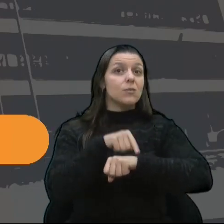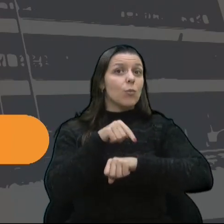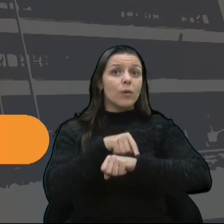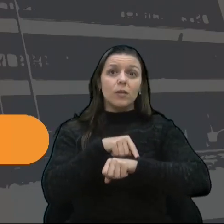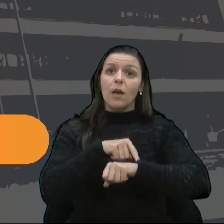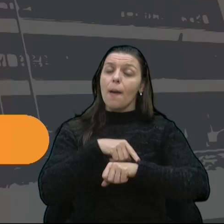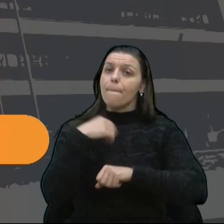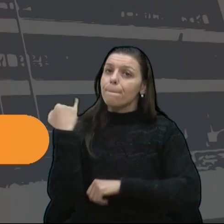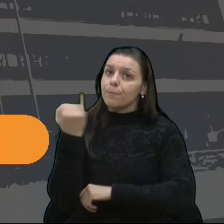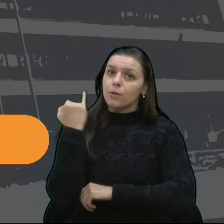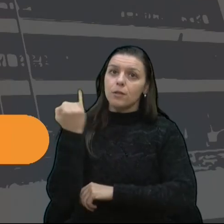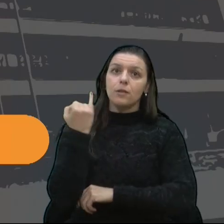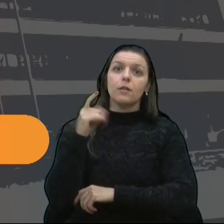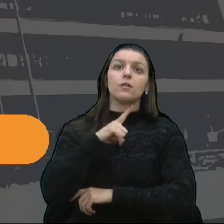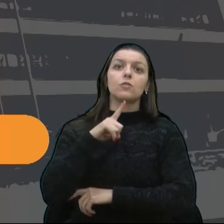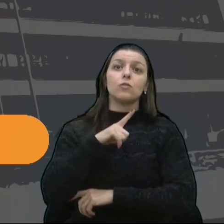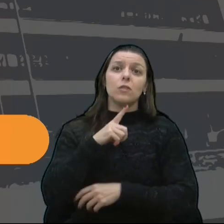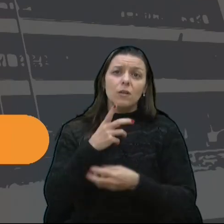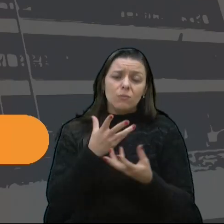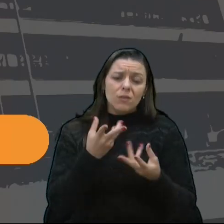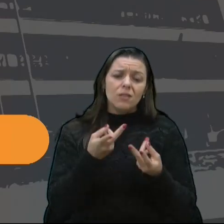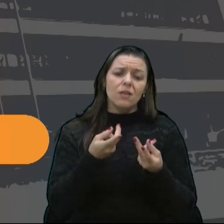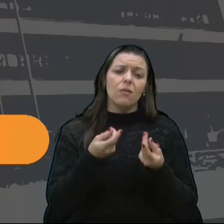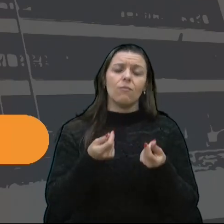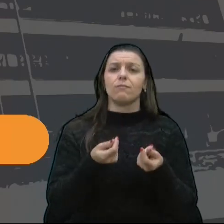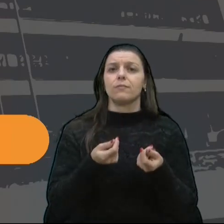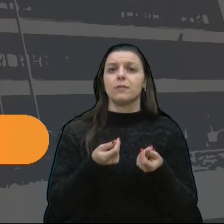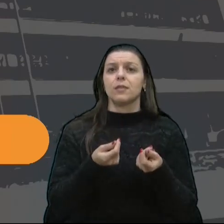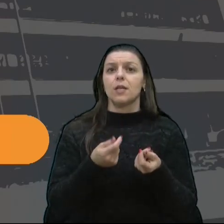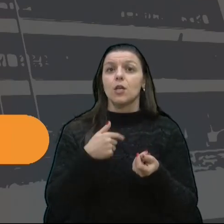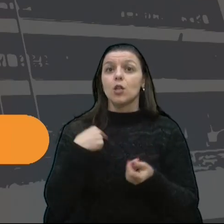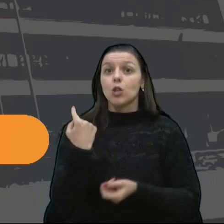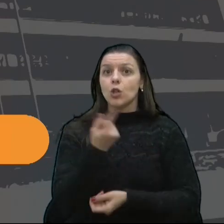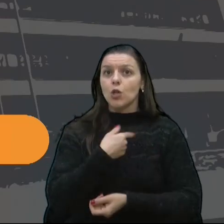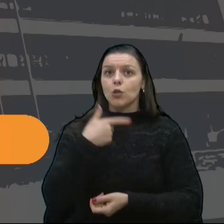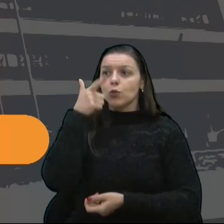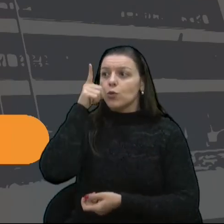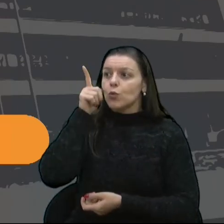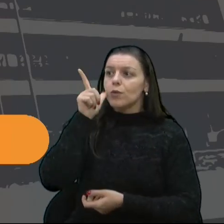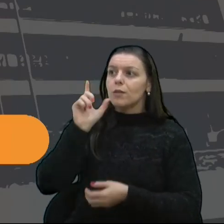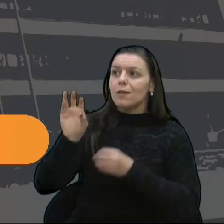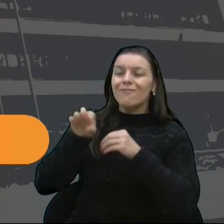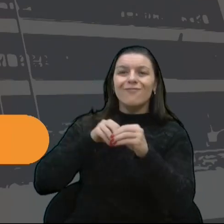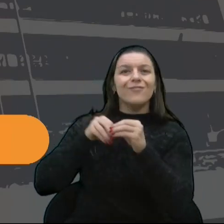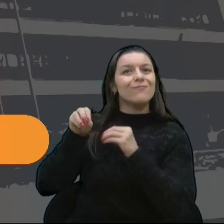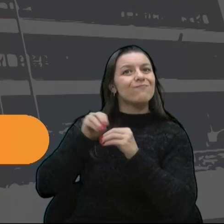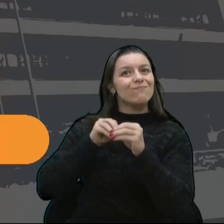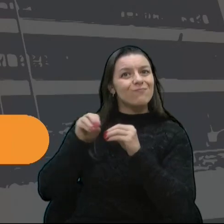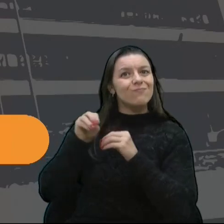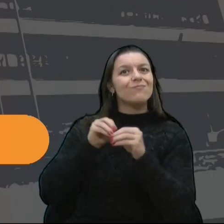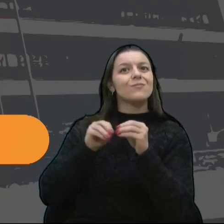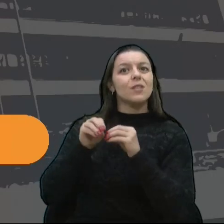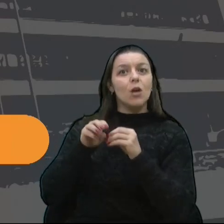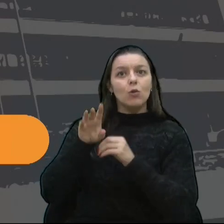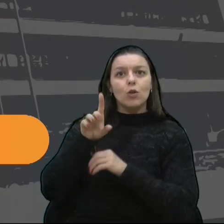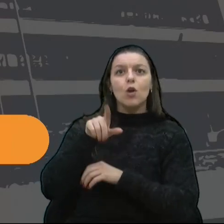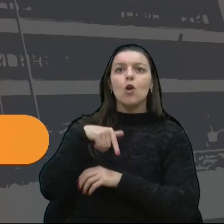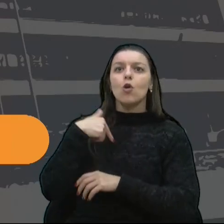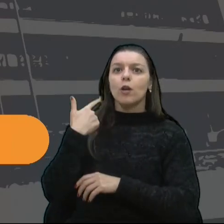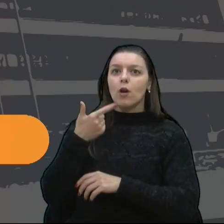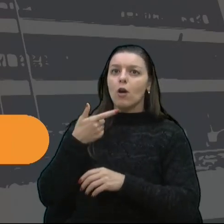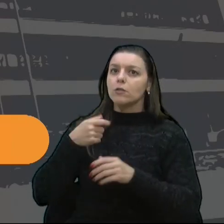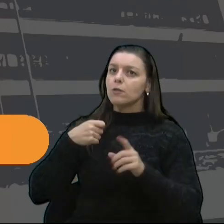a gente tem uma sensibilização de vez em quando a gente conseguir fazer essa flexibilização, mesmo que o nosso negócio não seja de